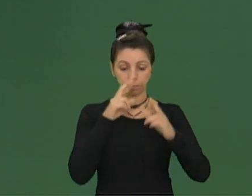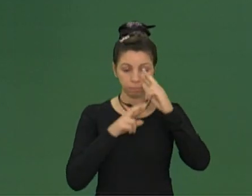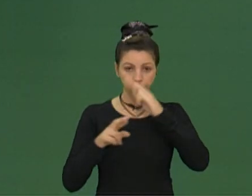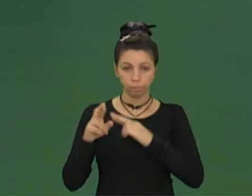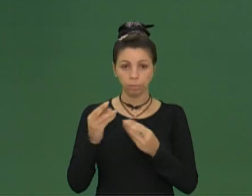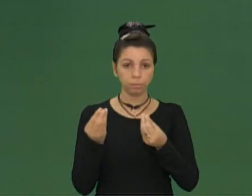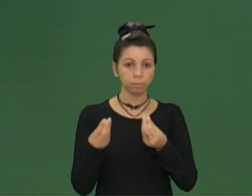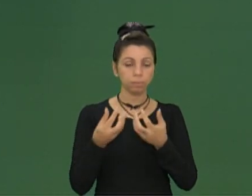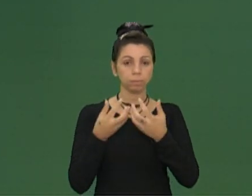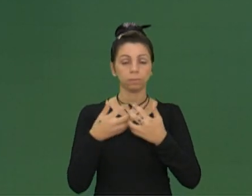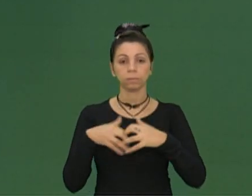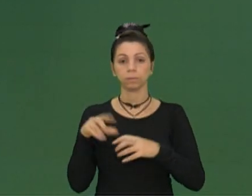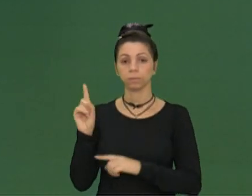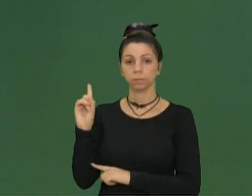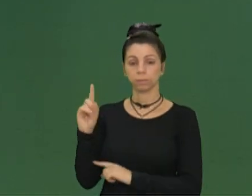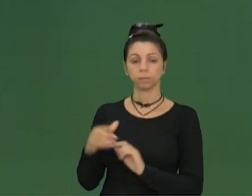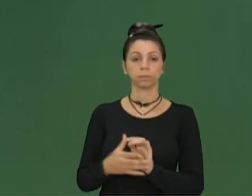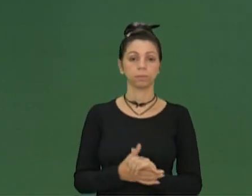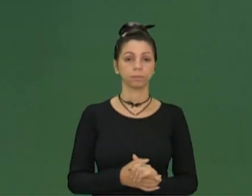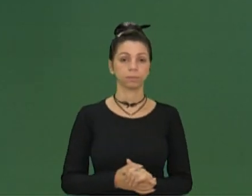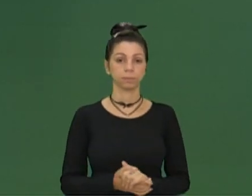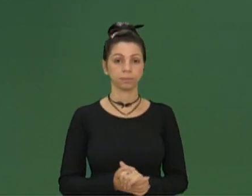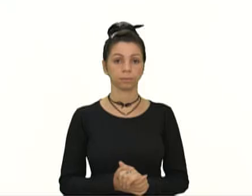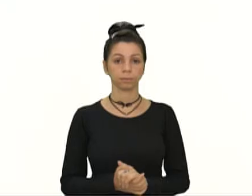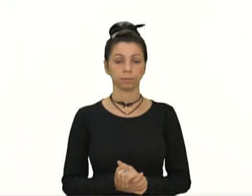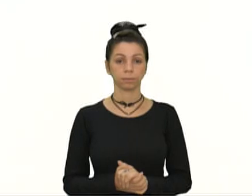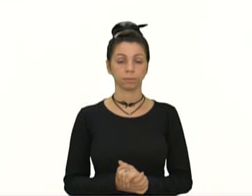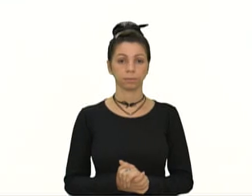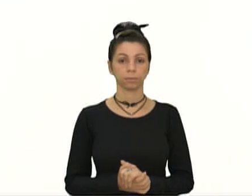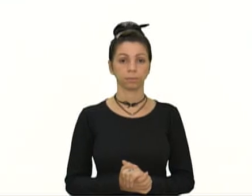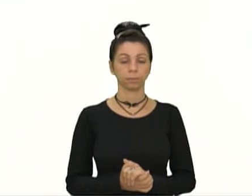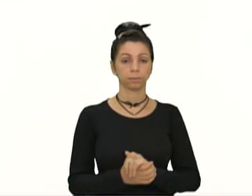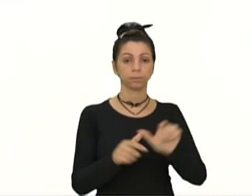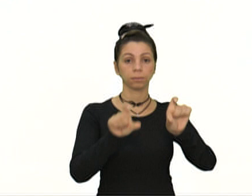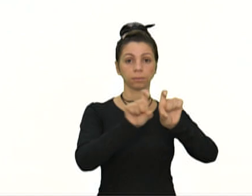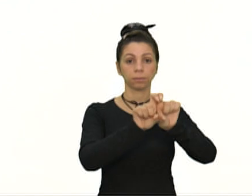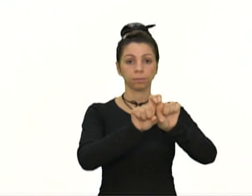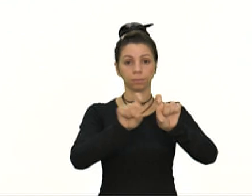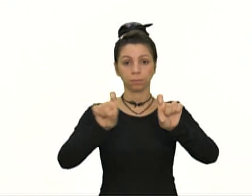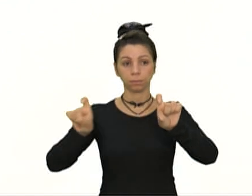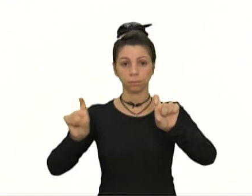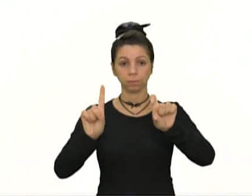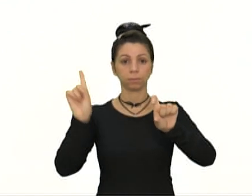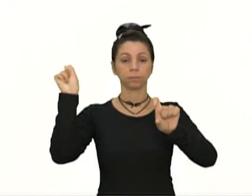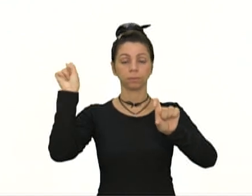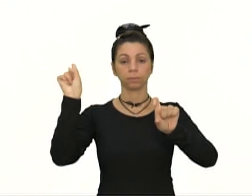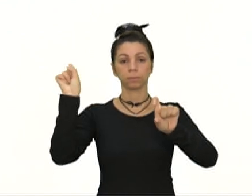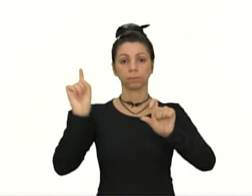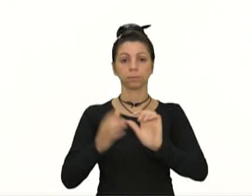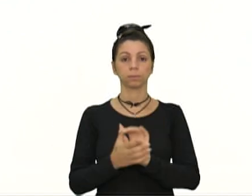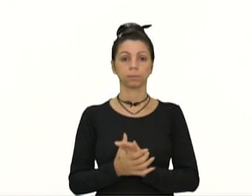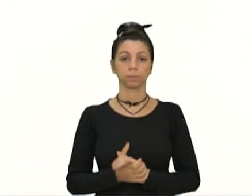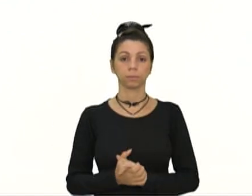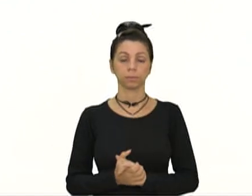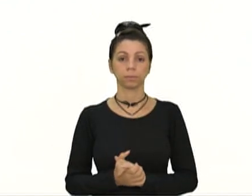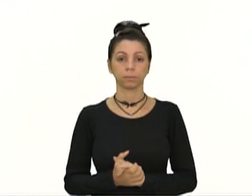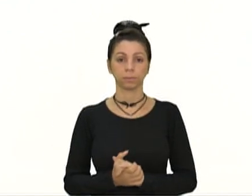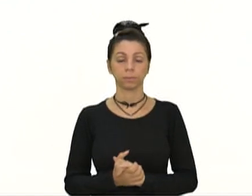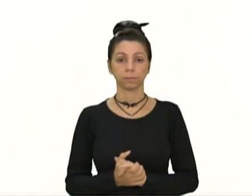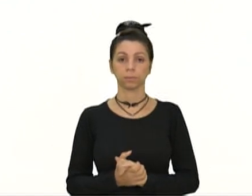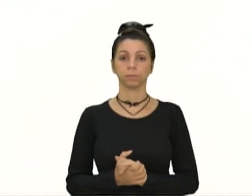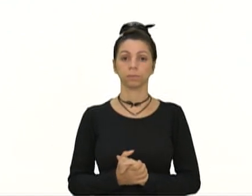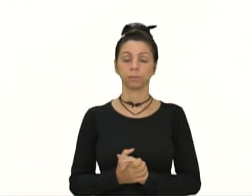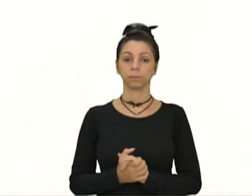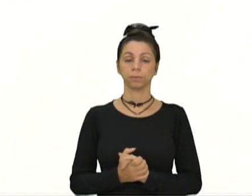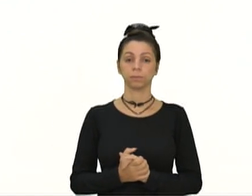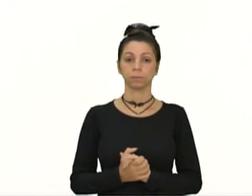que ficou, certo? Então, a minha equação está aqui. O que eu dei de dica para vocês? Isolar,